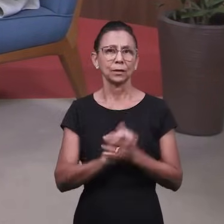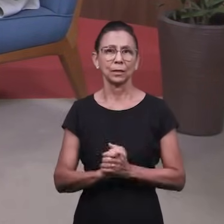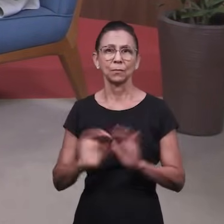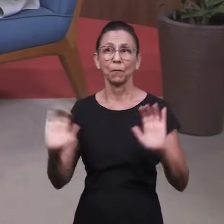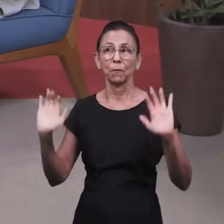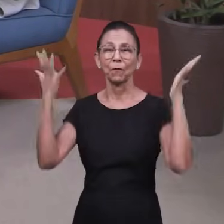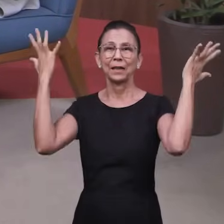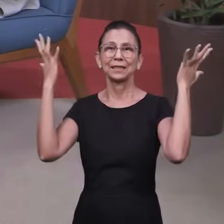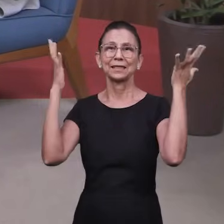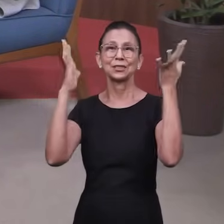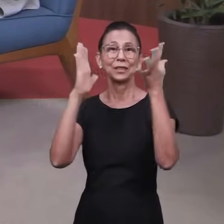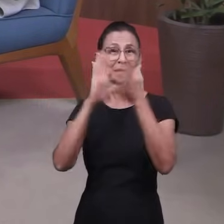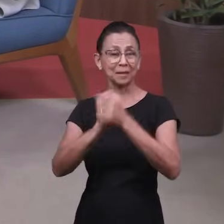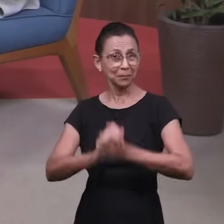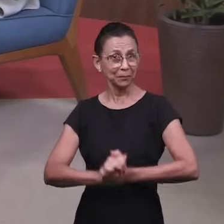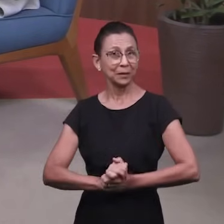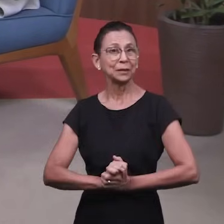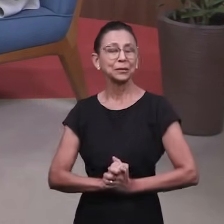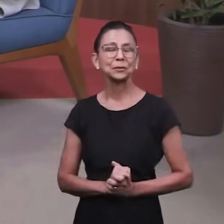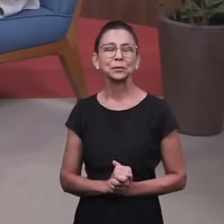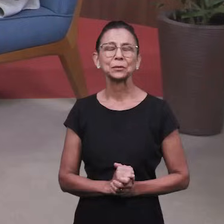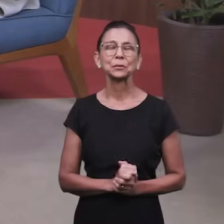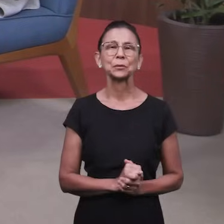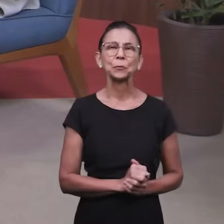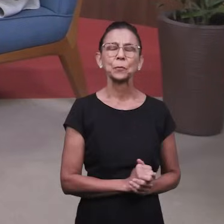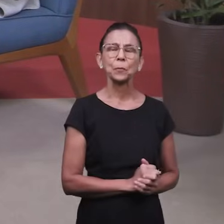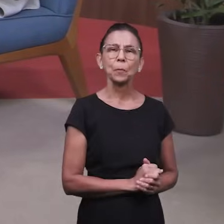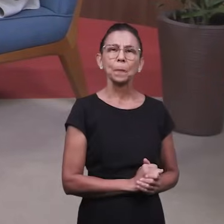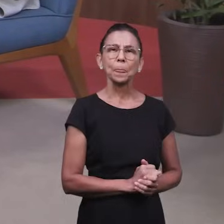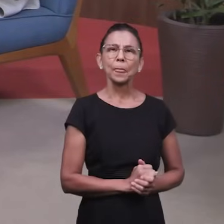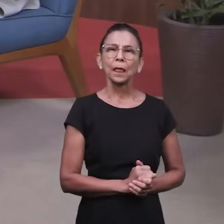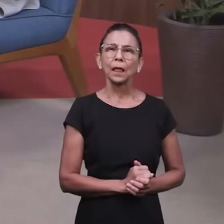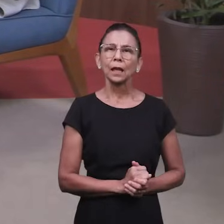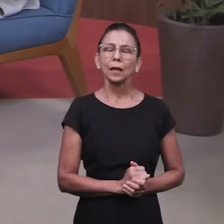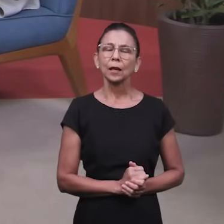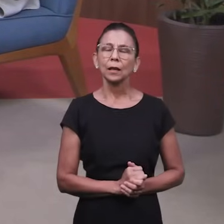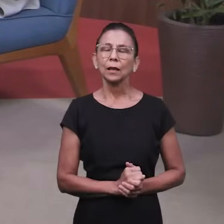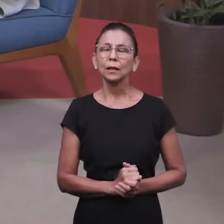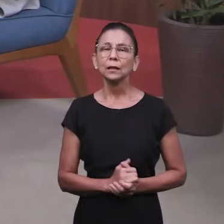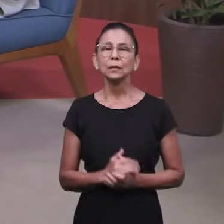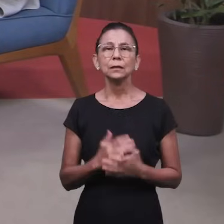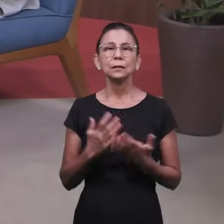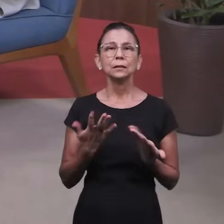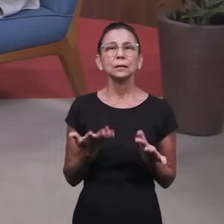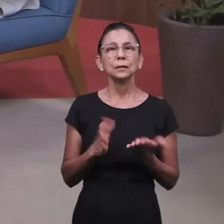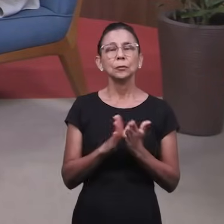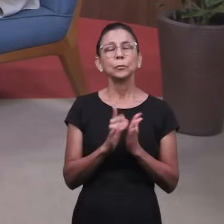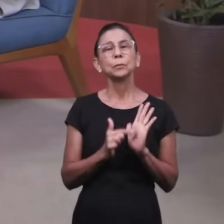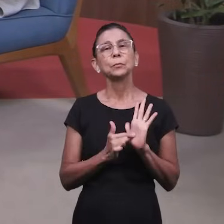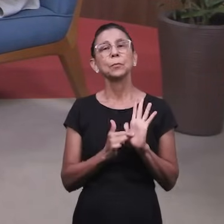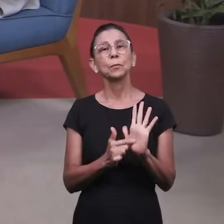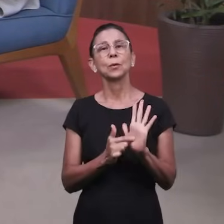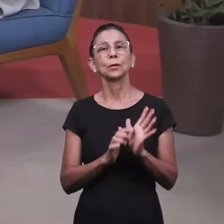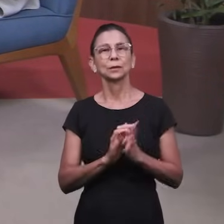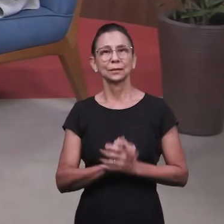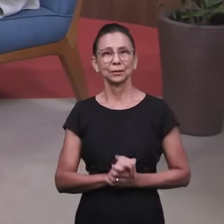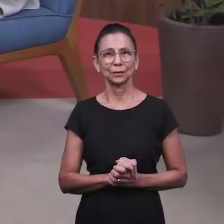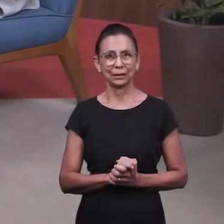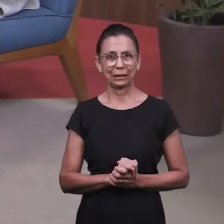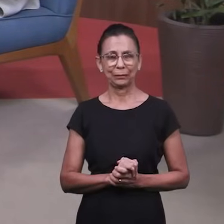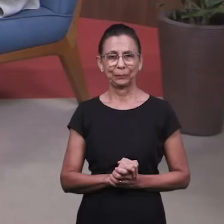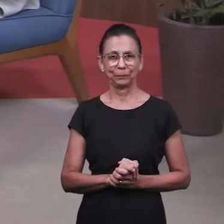bodas nupciais. E uma das expressões bíblicas que mais causa expectativa é aquela que define o